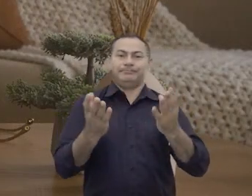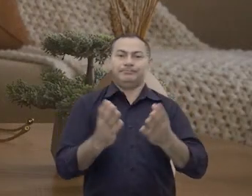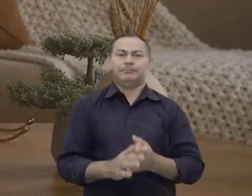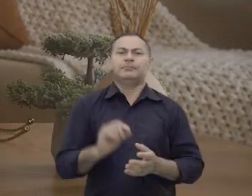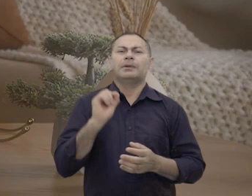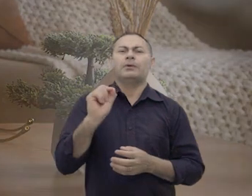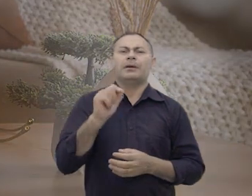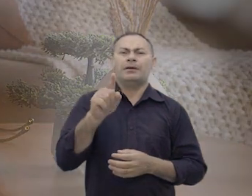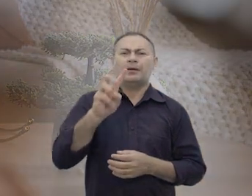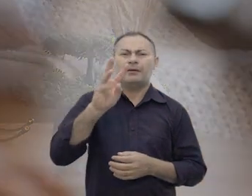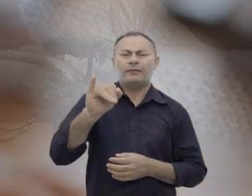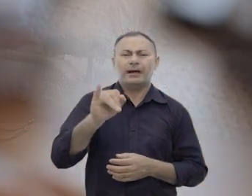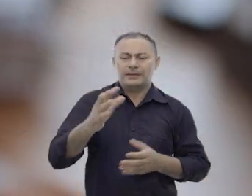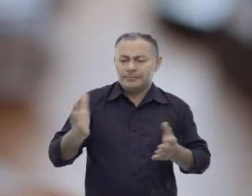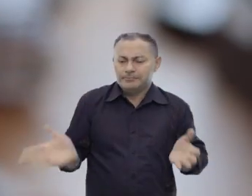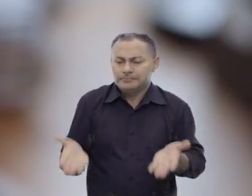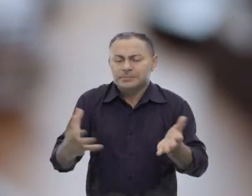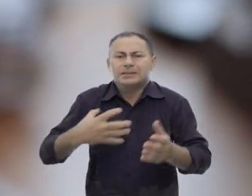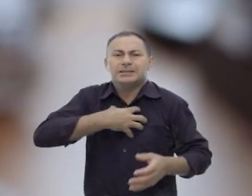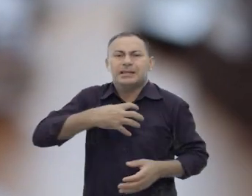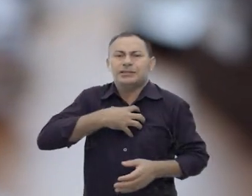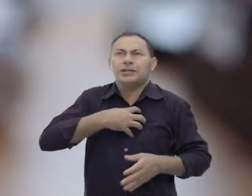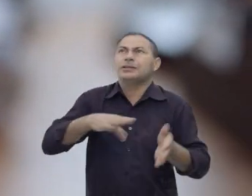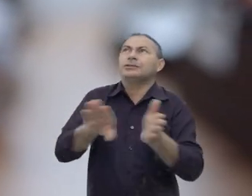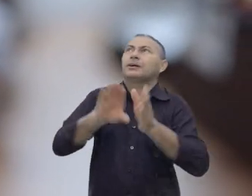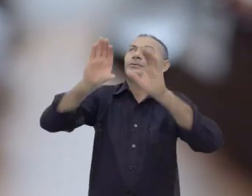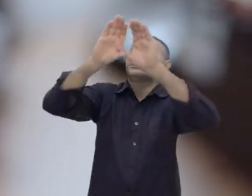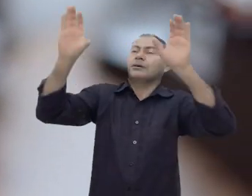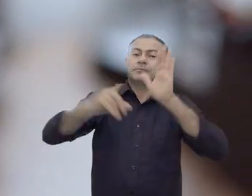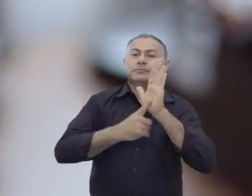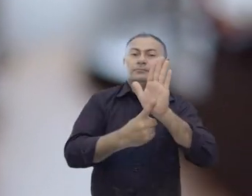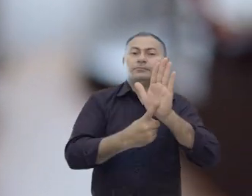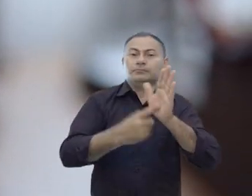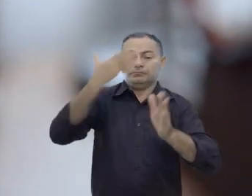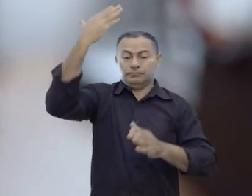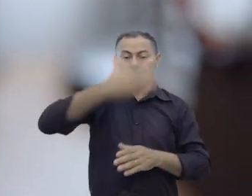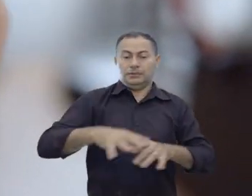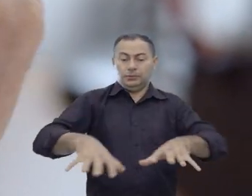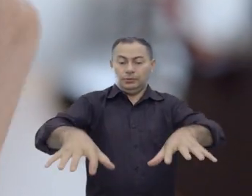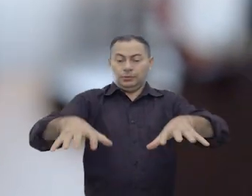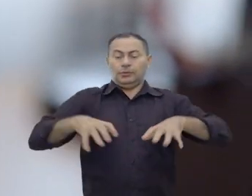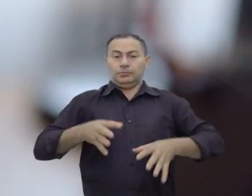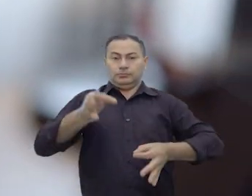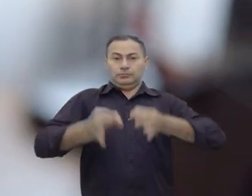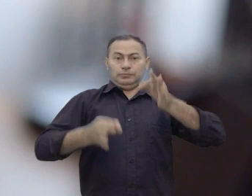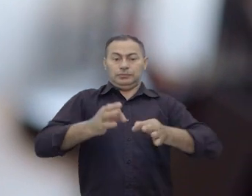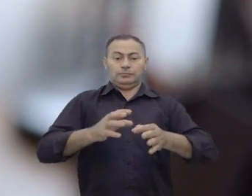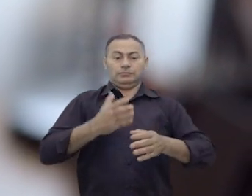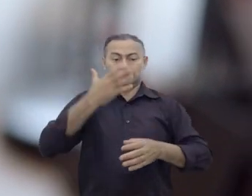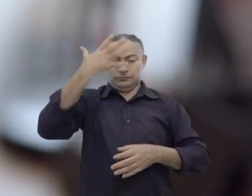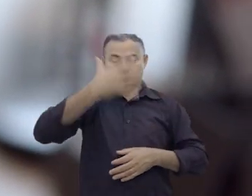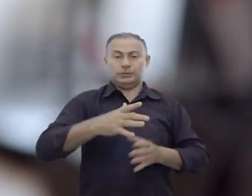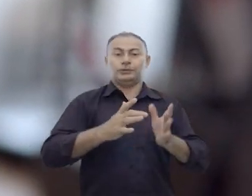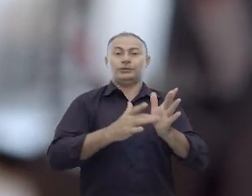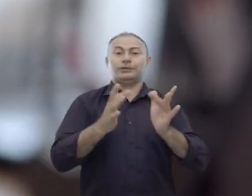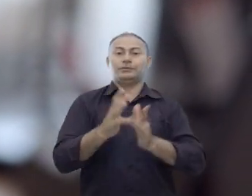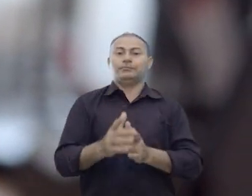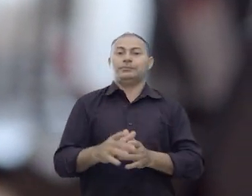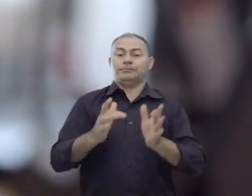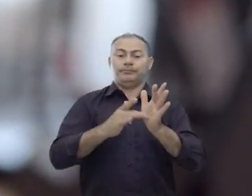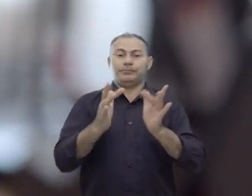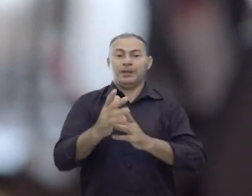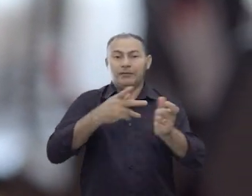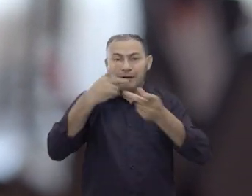primeiro. O que será que você vai sentir quando chegar ao céu e se apresentar diante do trono do julgamento de Jesus Cristo,